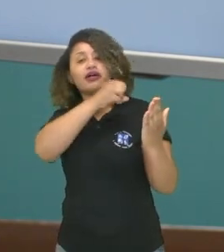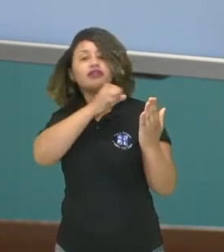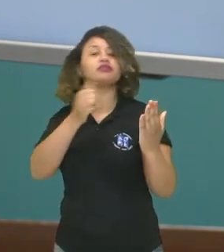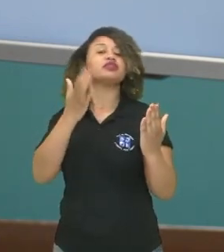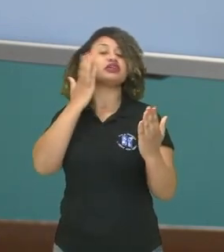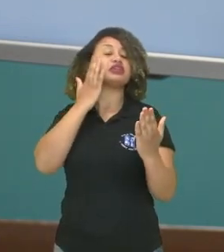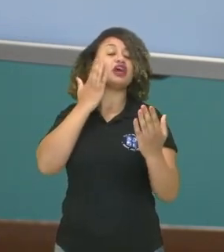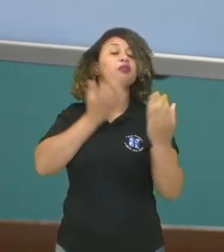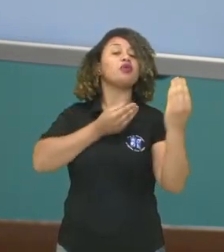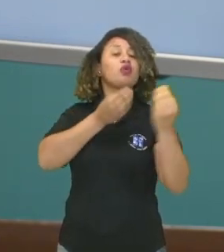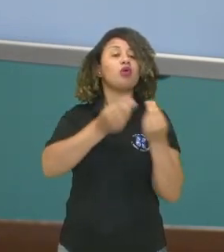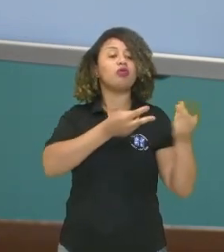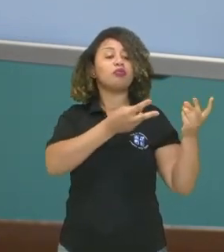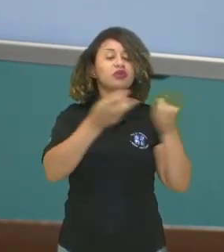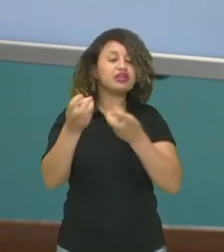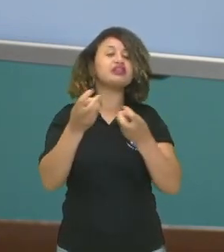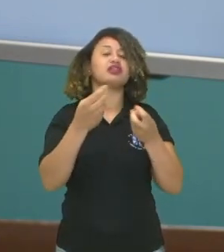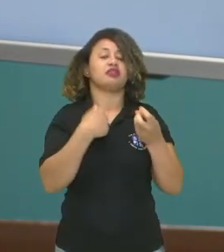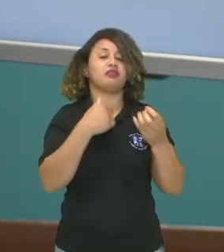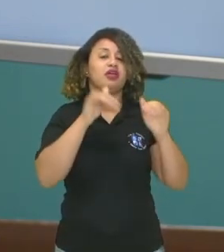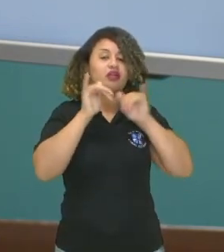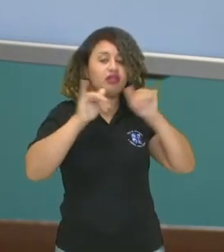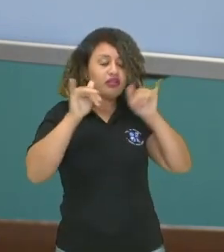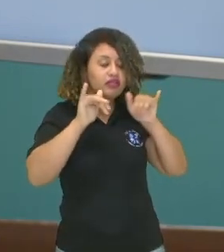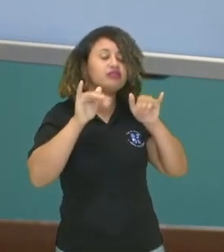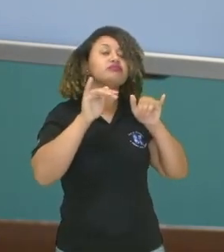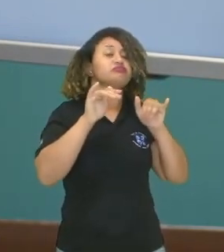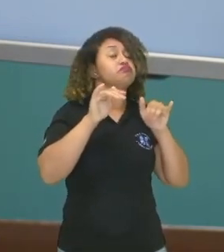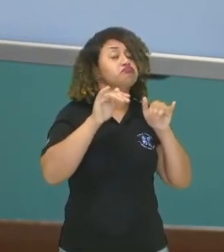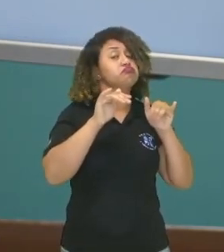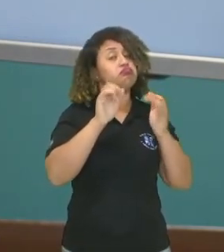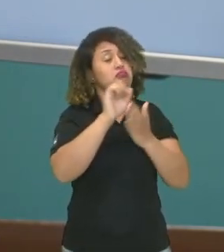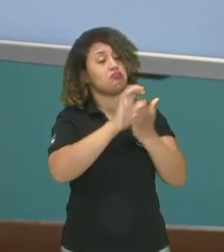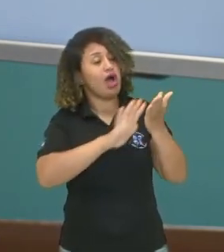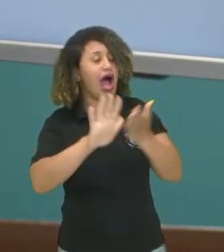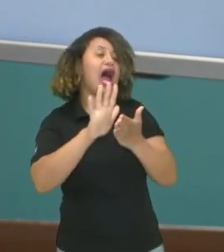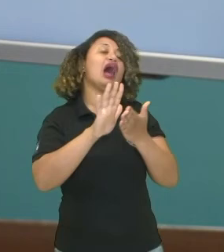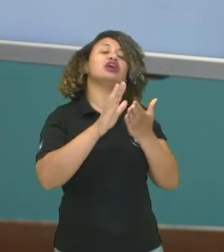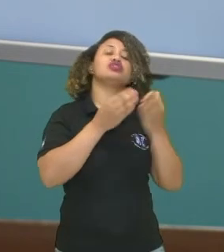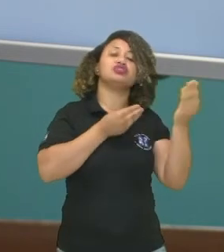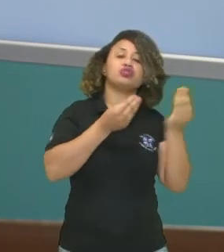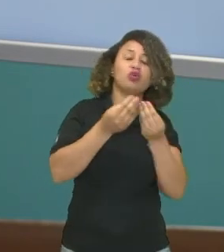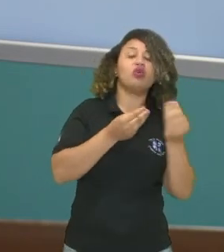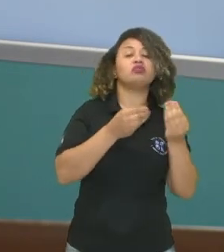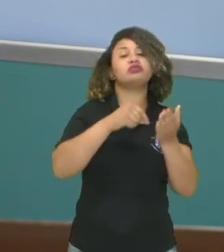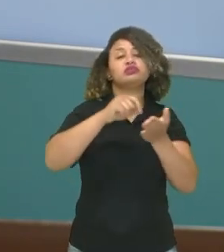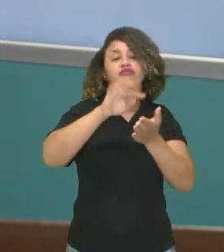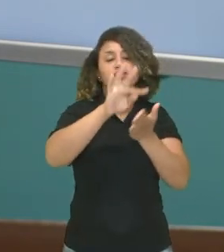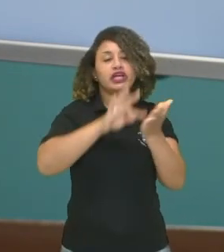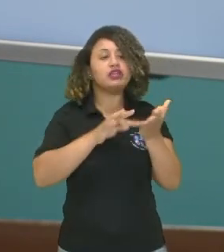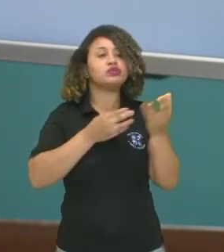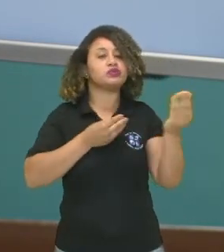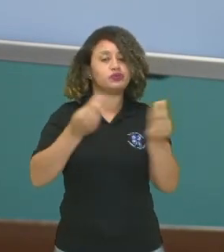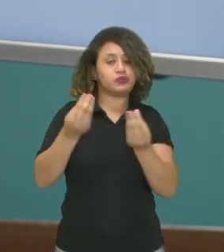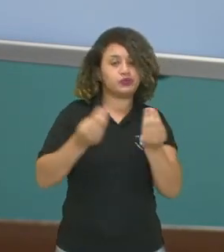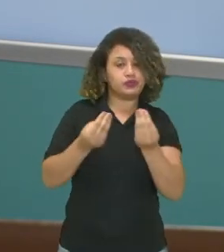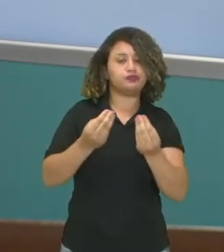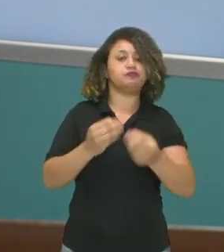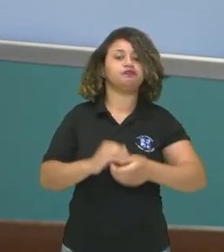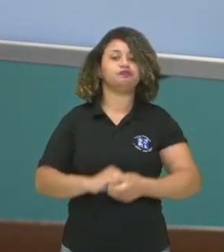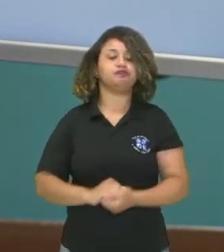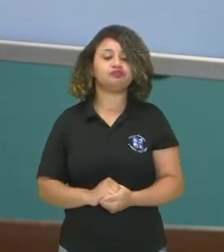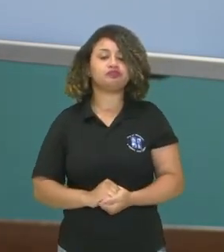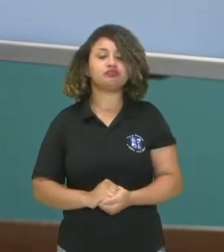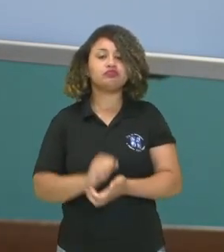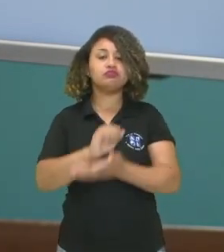como checar cada tipo de notícia, se é áudio, se é imagem, se é uma notícia escrita. Exercício de